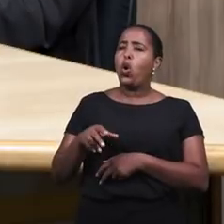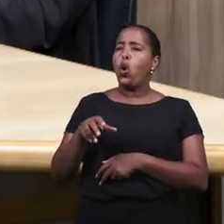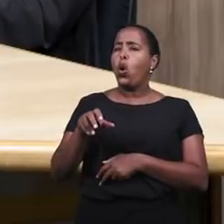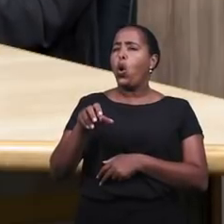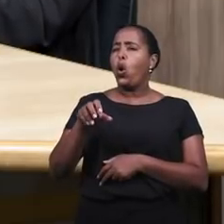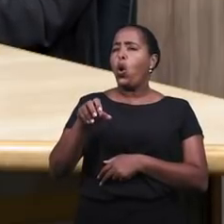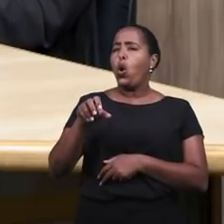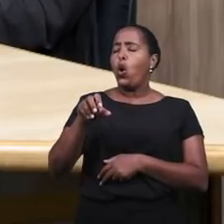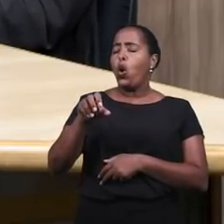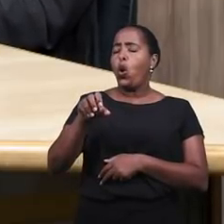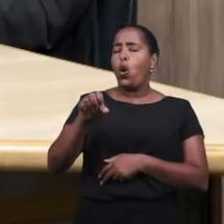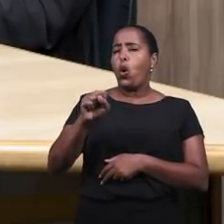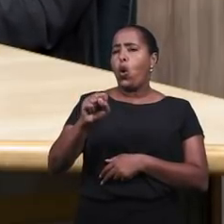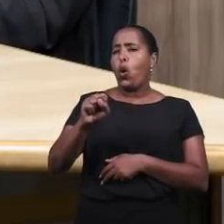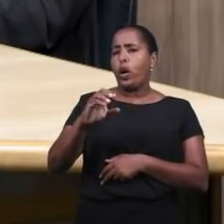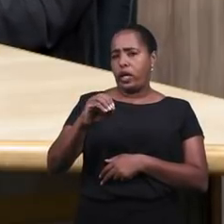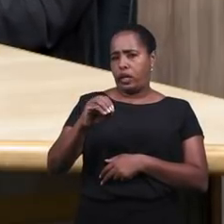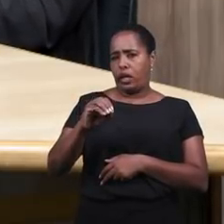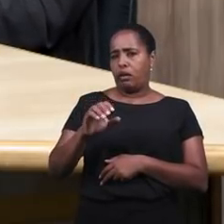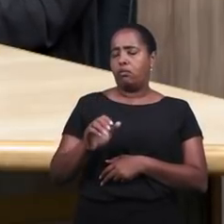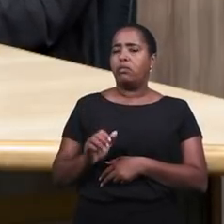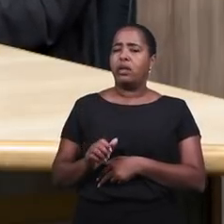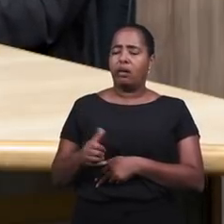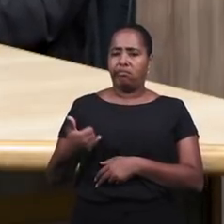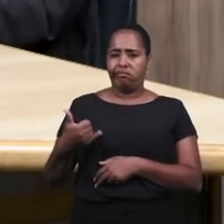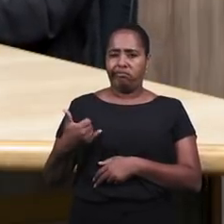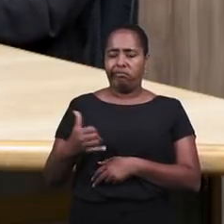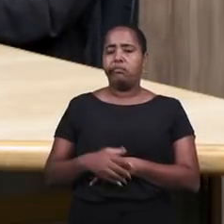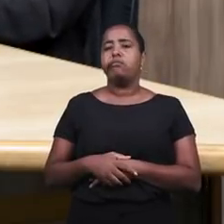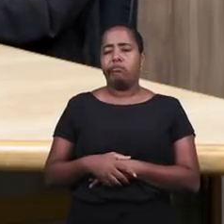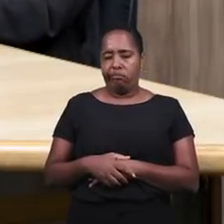estava com 80 anos mais ou menos. 80 anos.